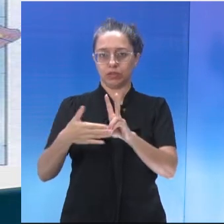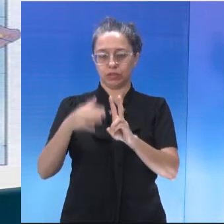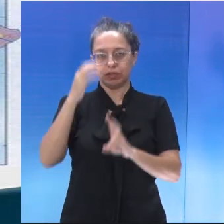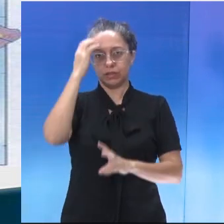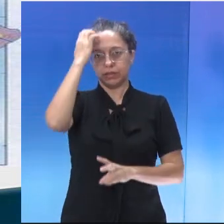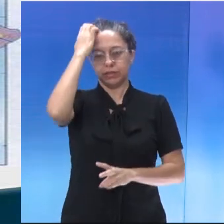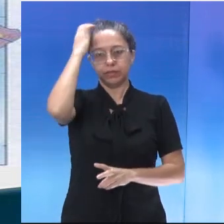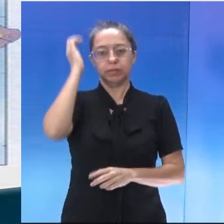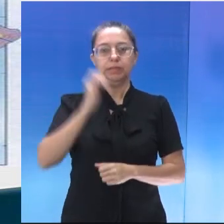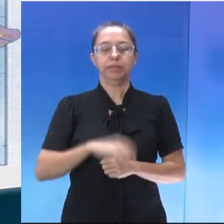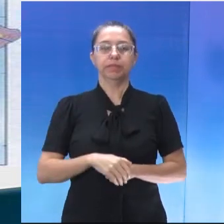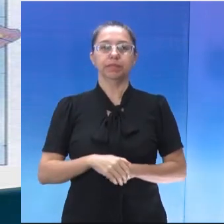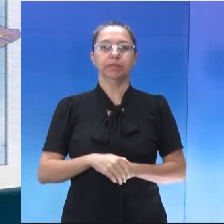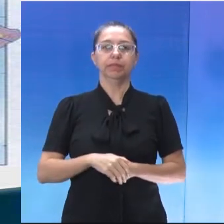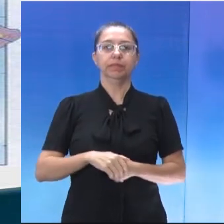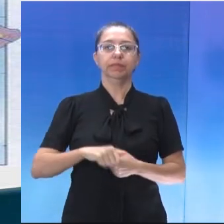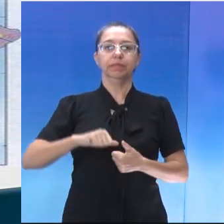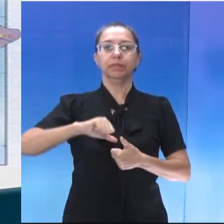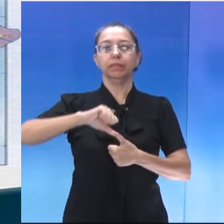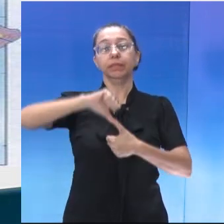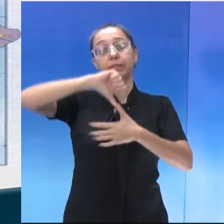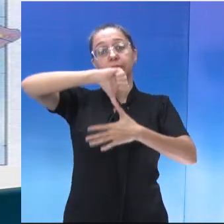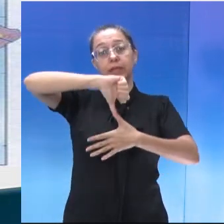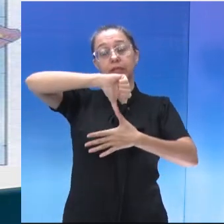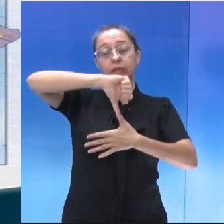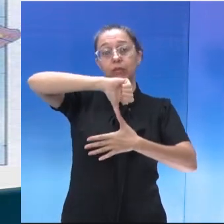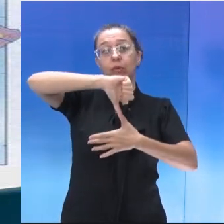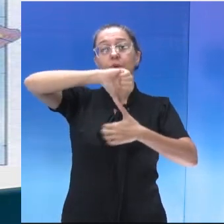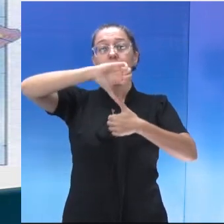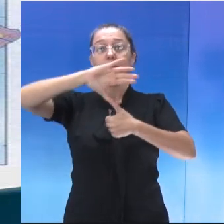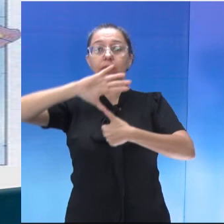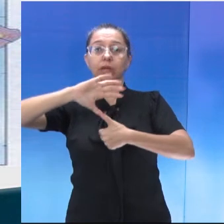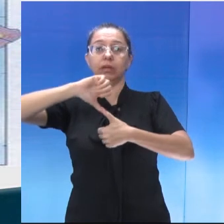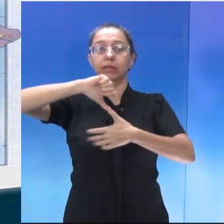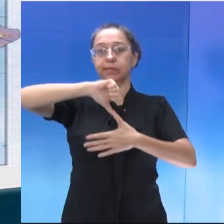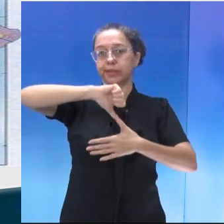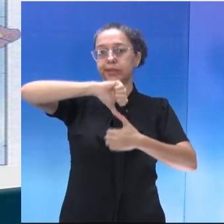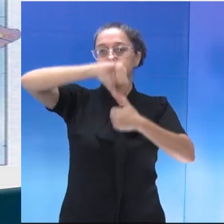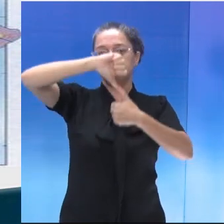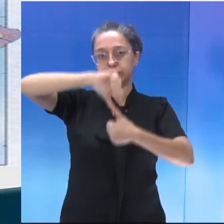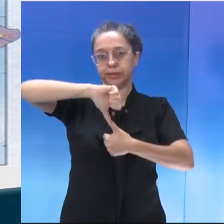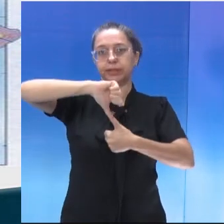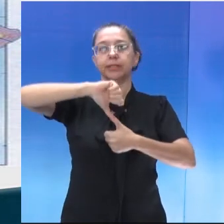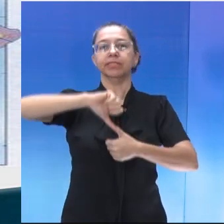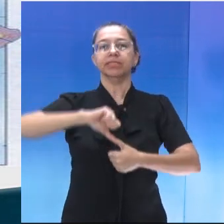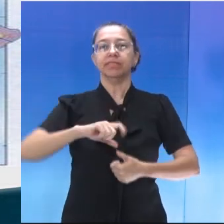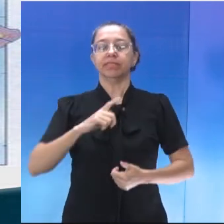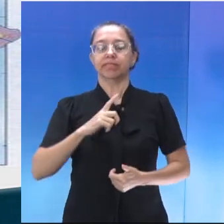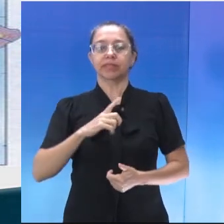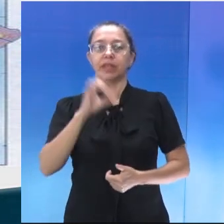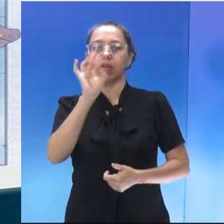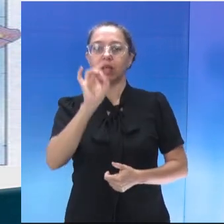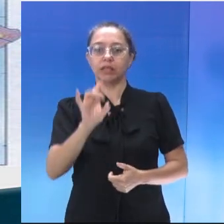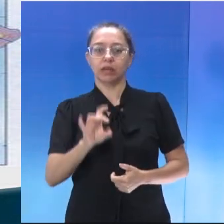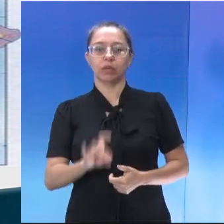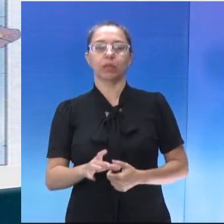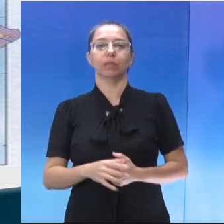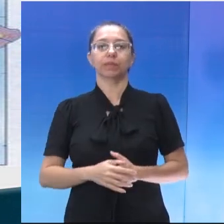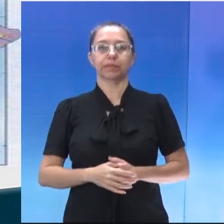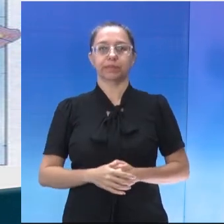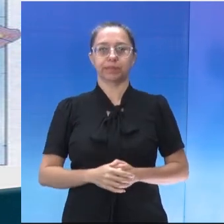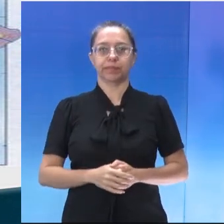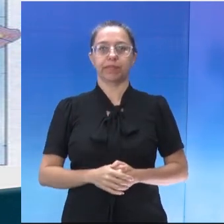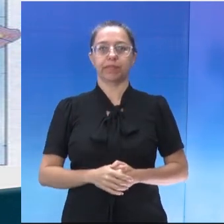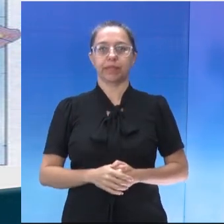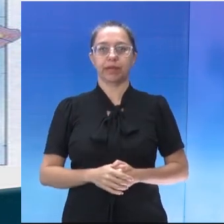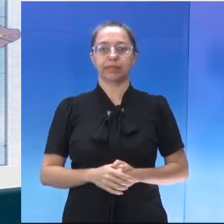na América do Norte, os apaches, os comanches, na América Central, maias, astecas, na